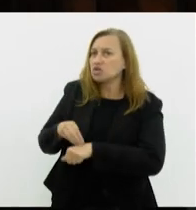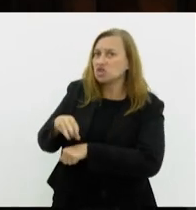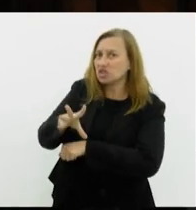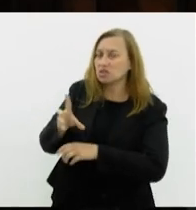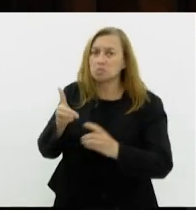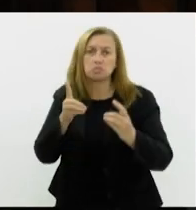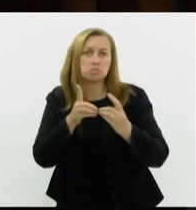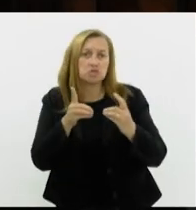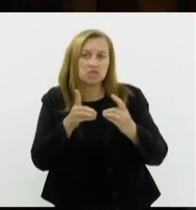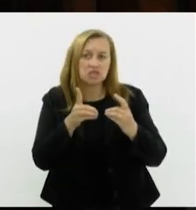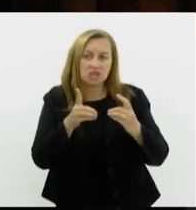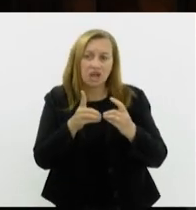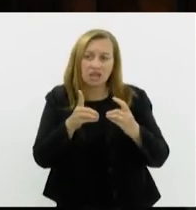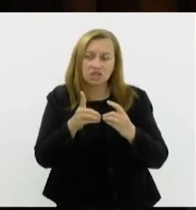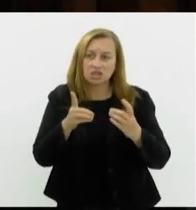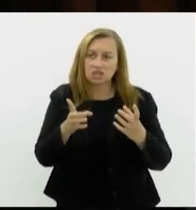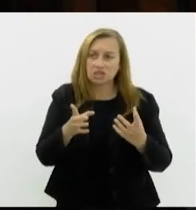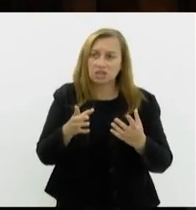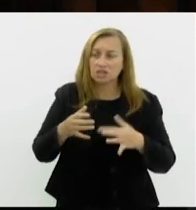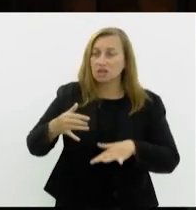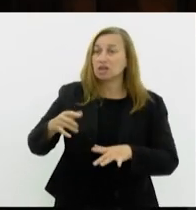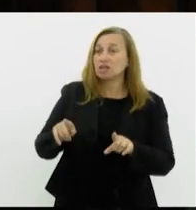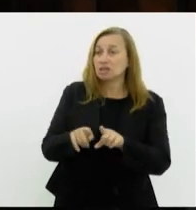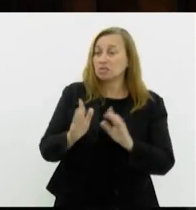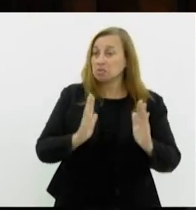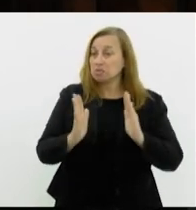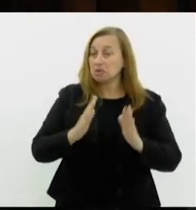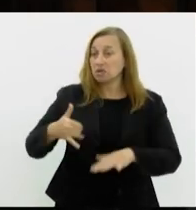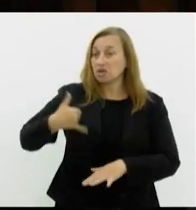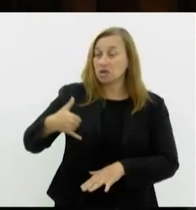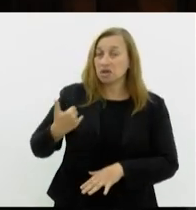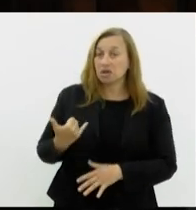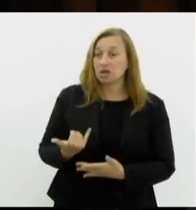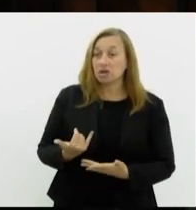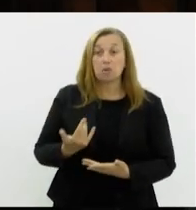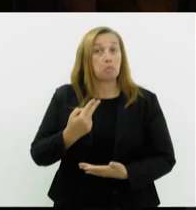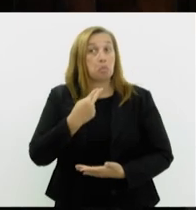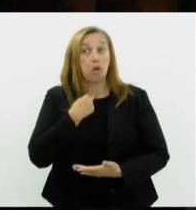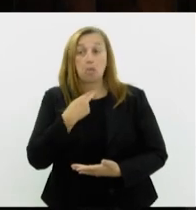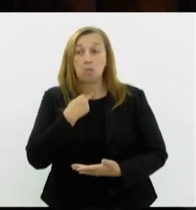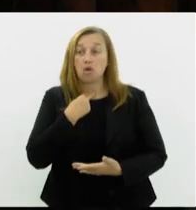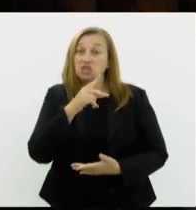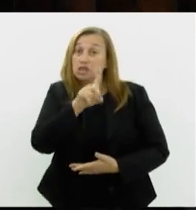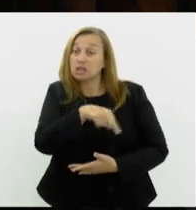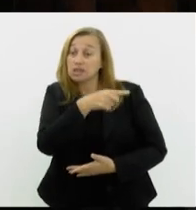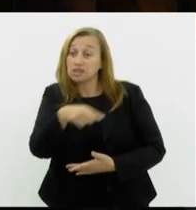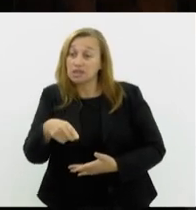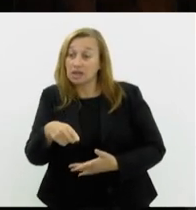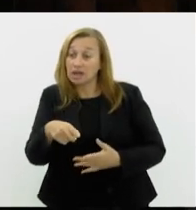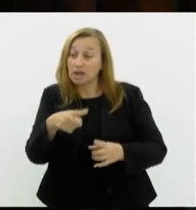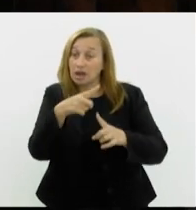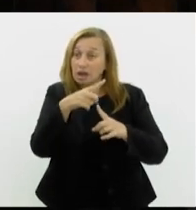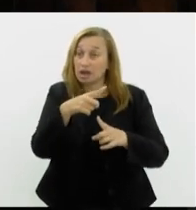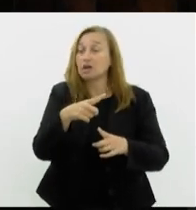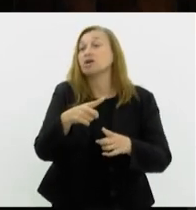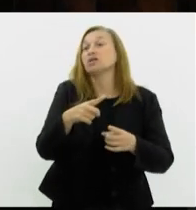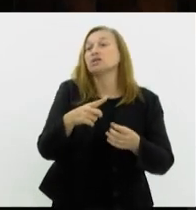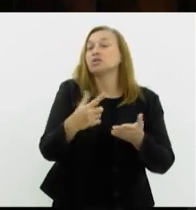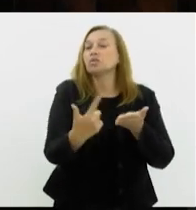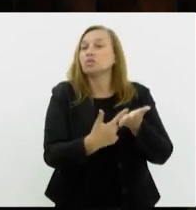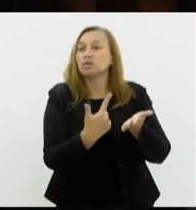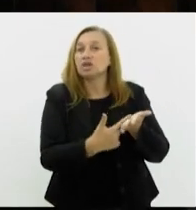didáticos, e não se pode tomar uma decisão de censurar uma obra literária sem sequer se entender os